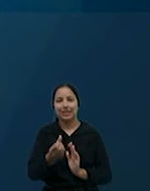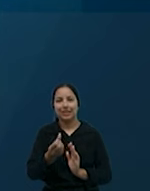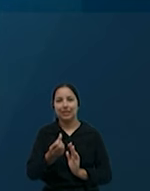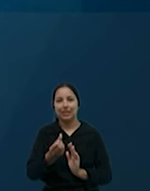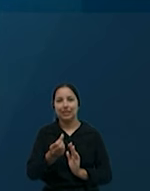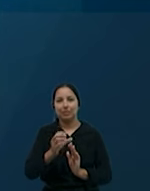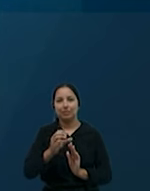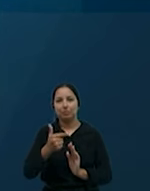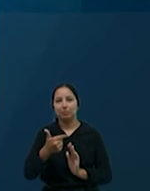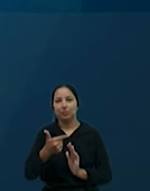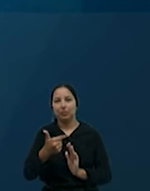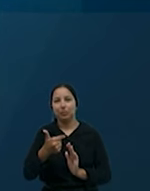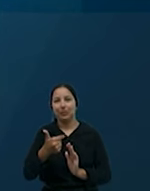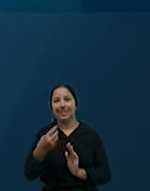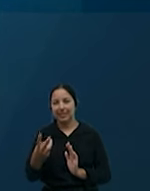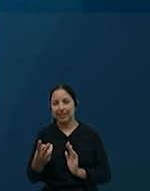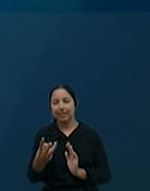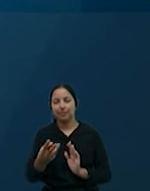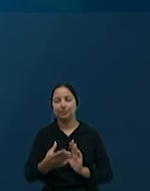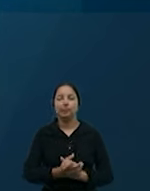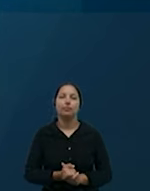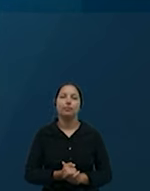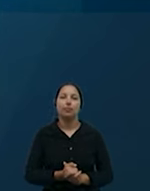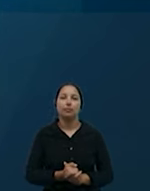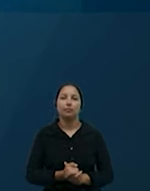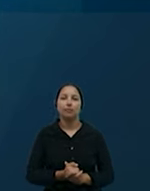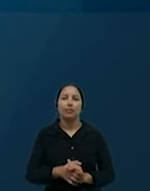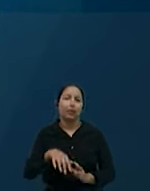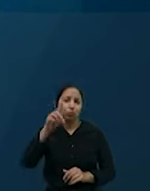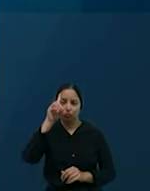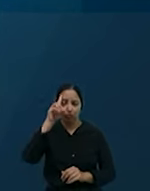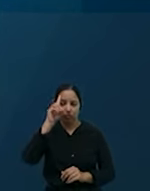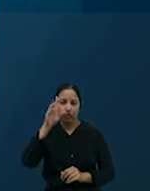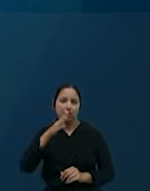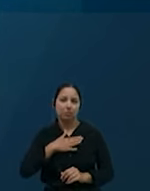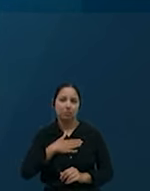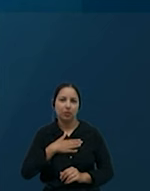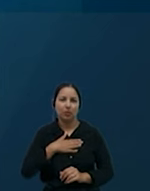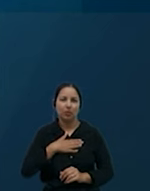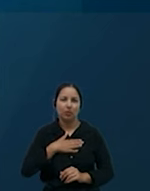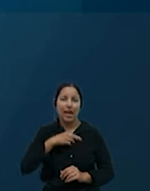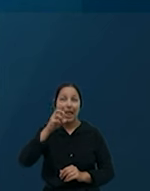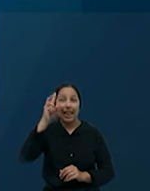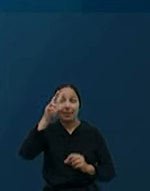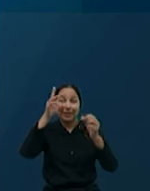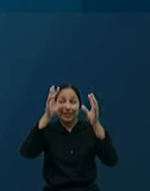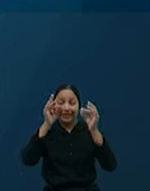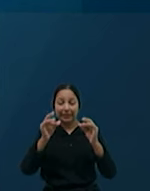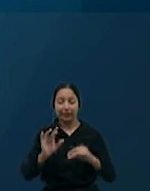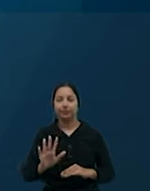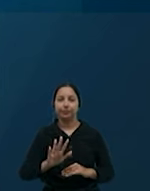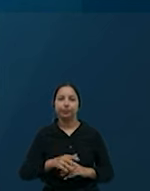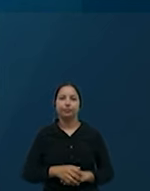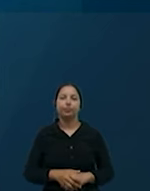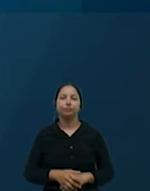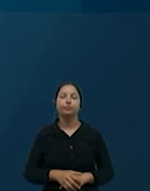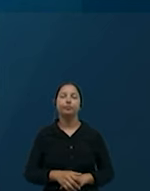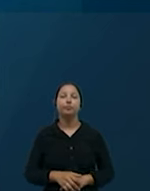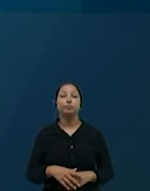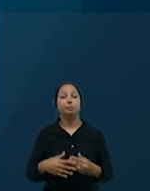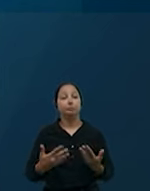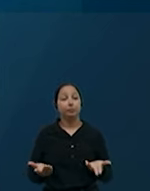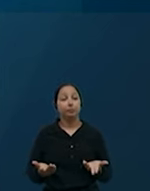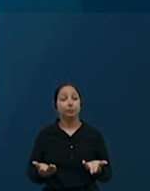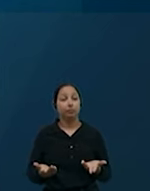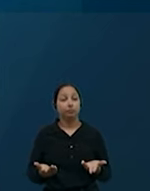dia, que a gente, não só nos processos, mas também em aulas. Então, nesse aspecto, doutora Olívia, na minha